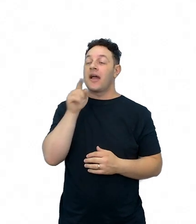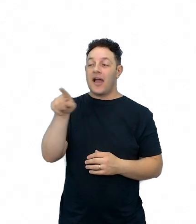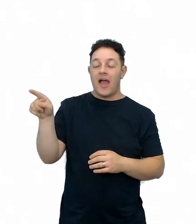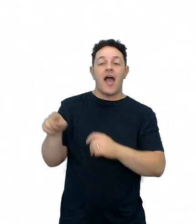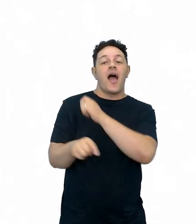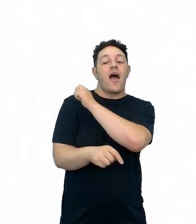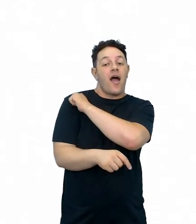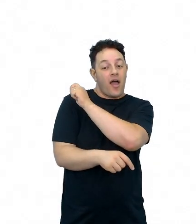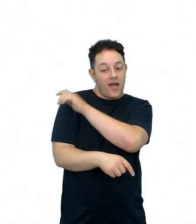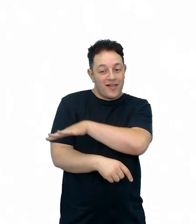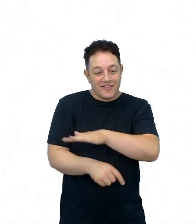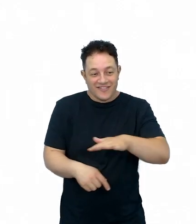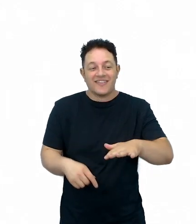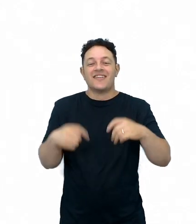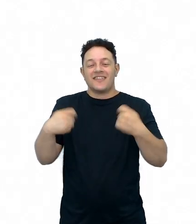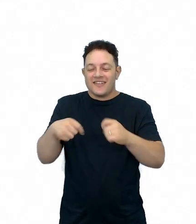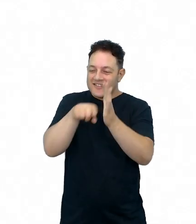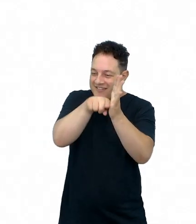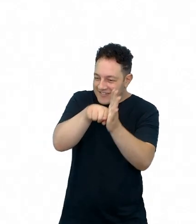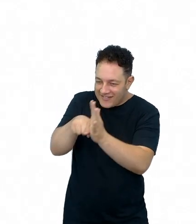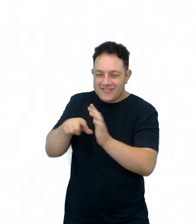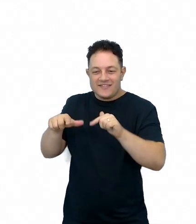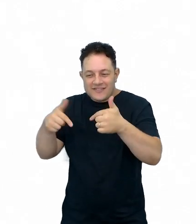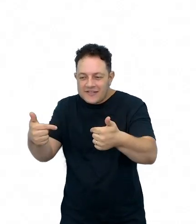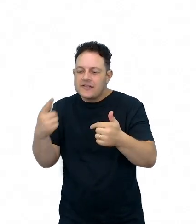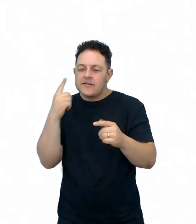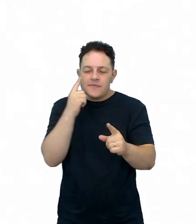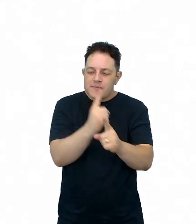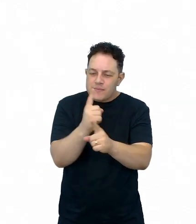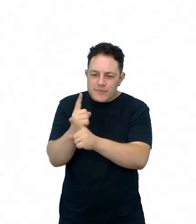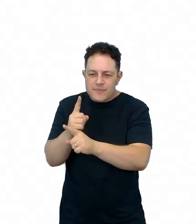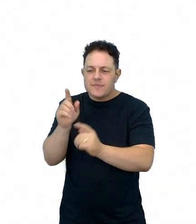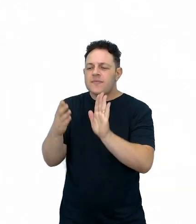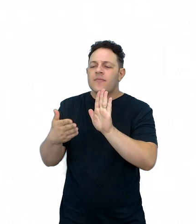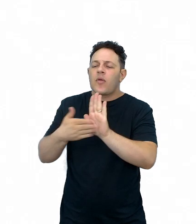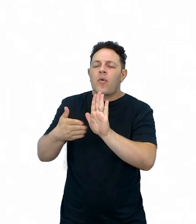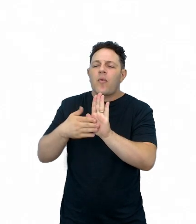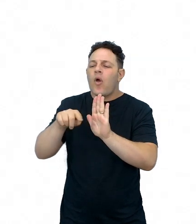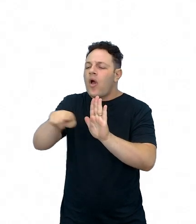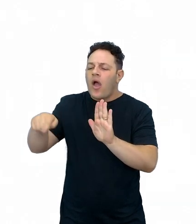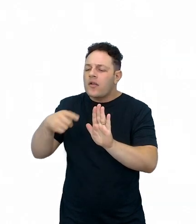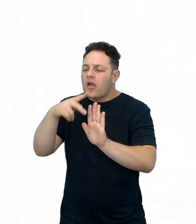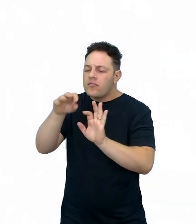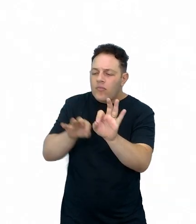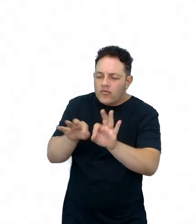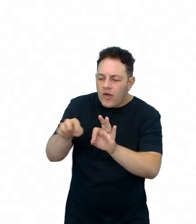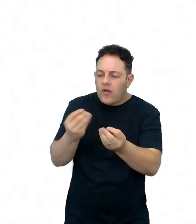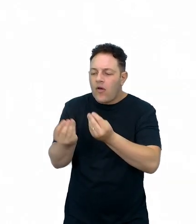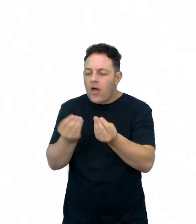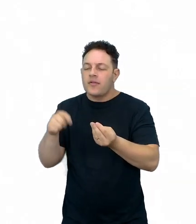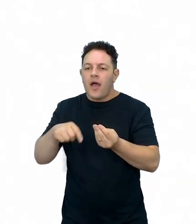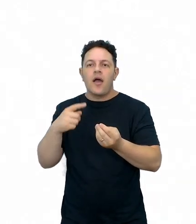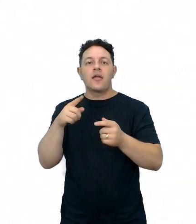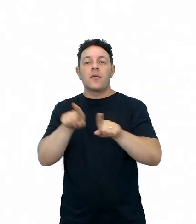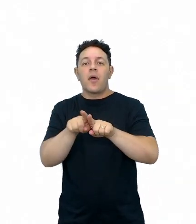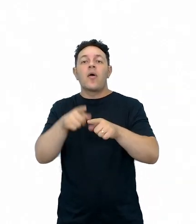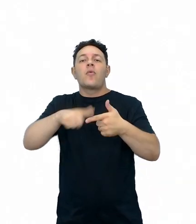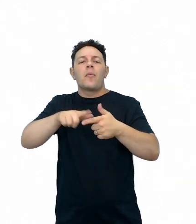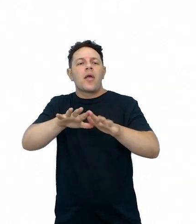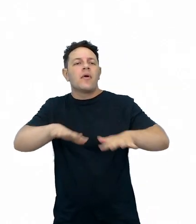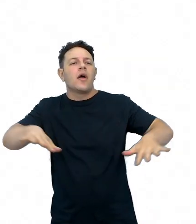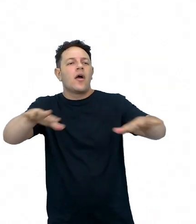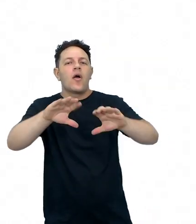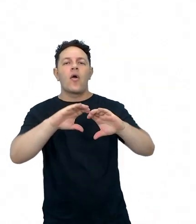análises criativas envolvendo aspectos das questões propostas dos projetos e problemas que permeiam o cotidiano da